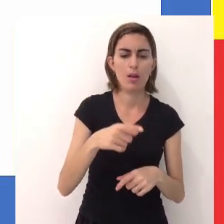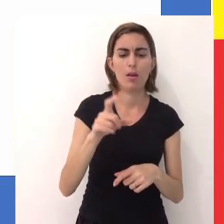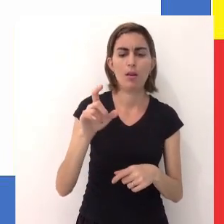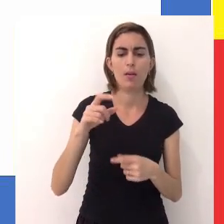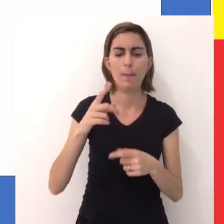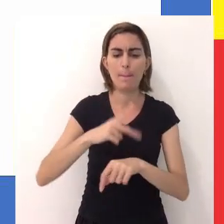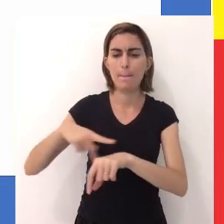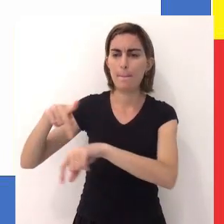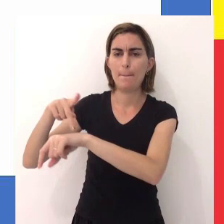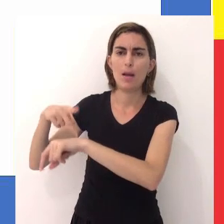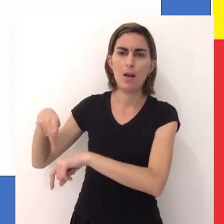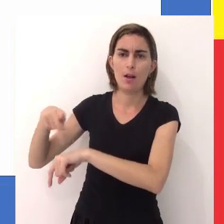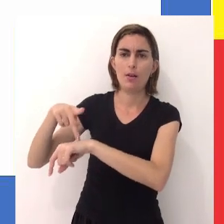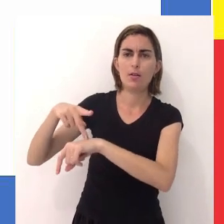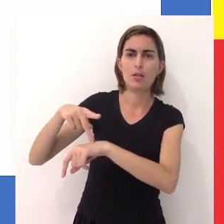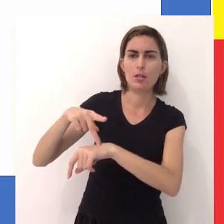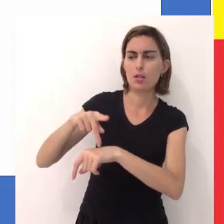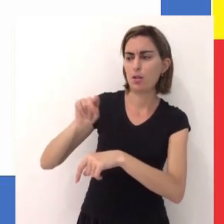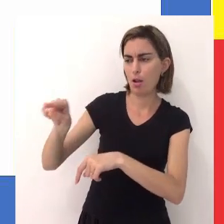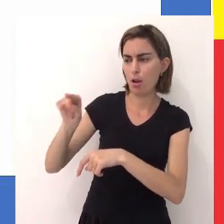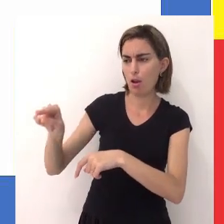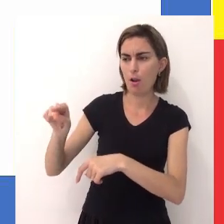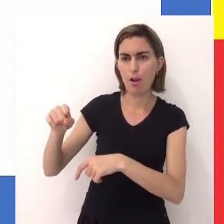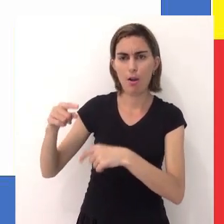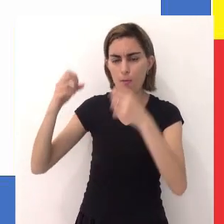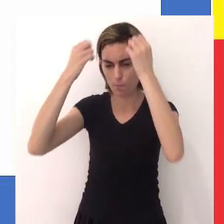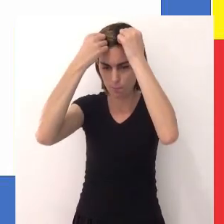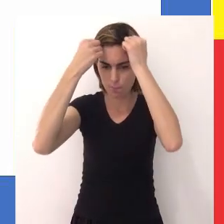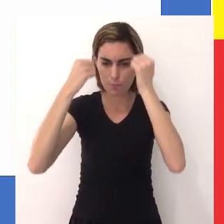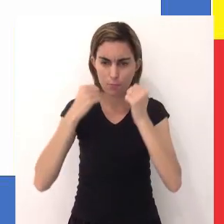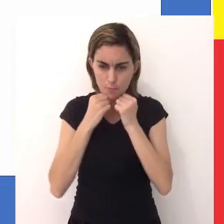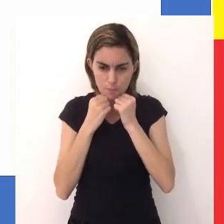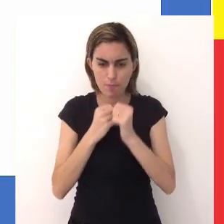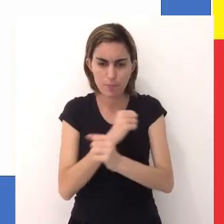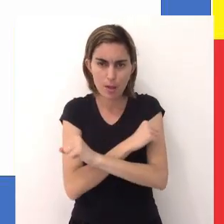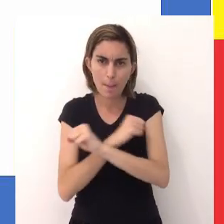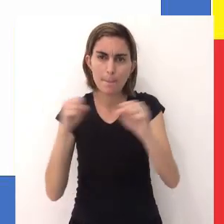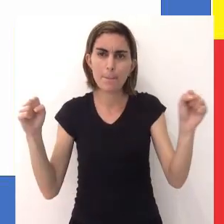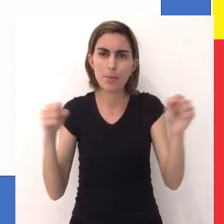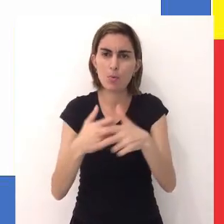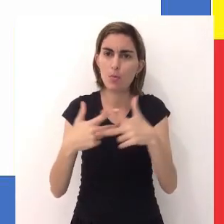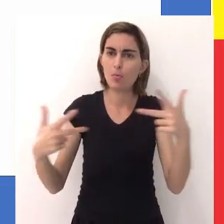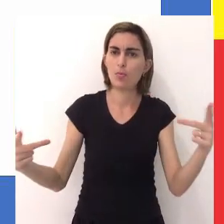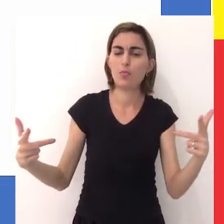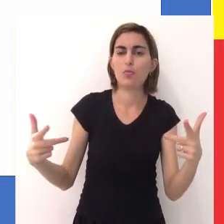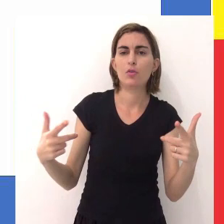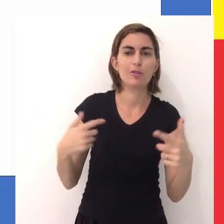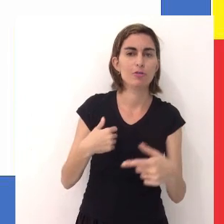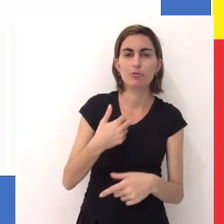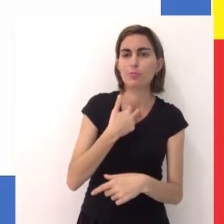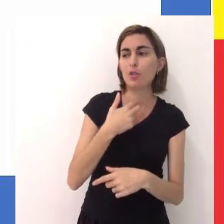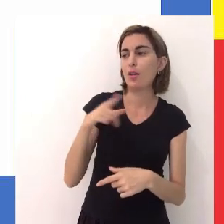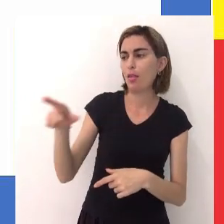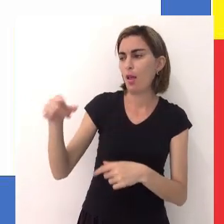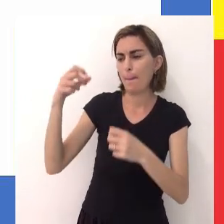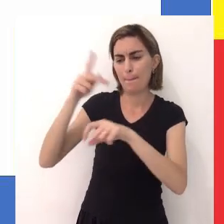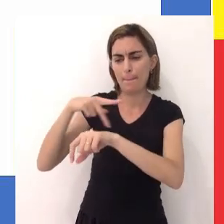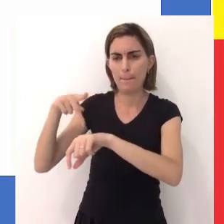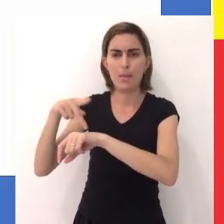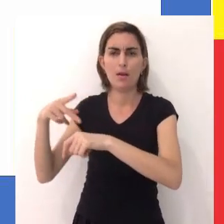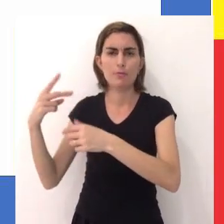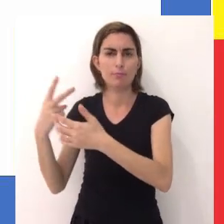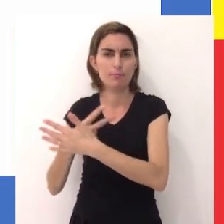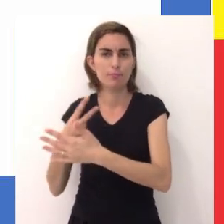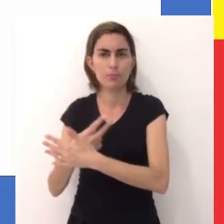tá? Países com potenciais ações terroristas. Então, você não precisava ser considerado um país terrorista pelas